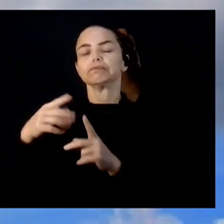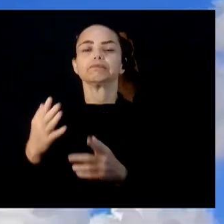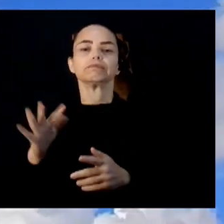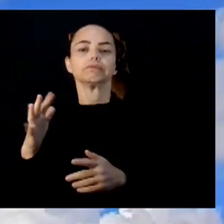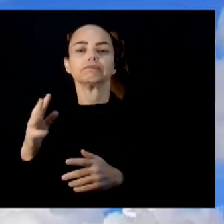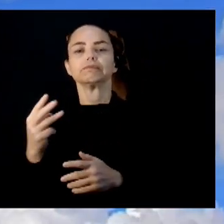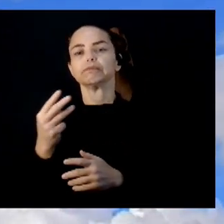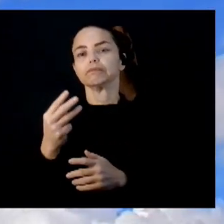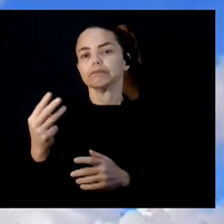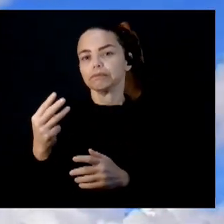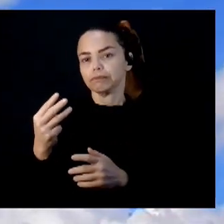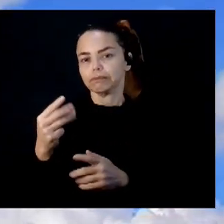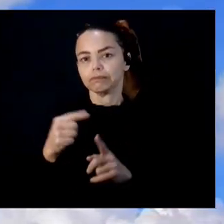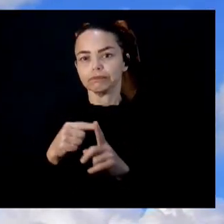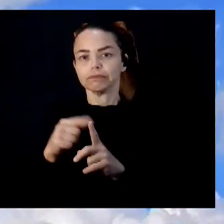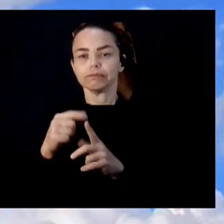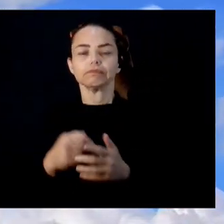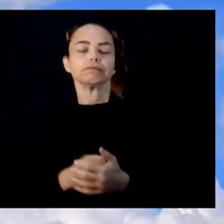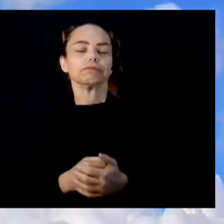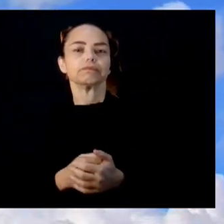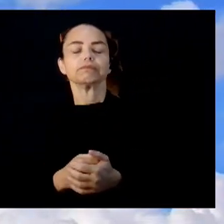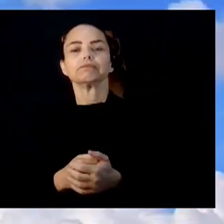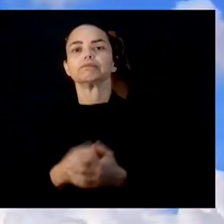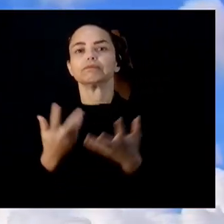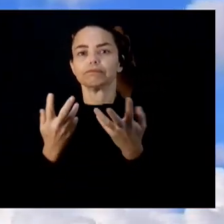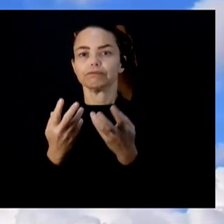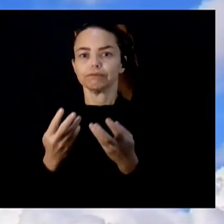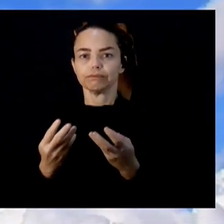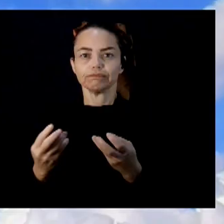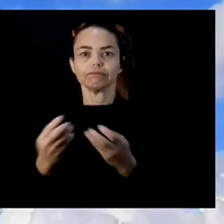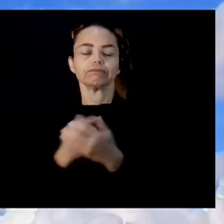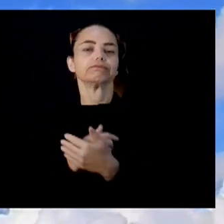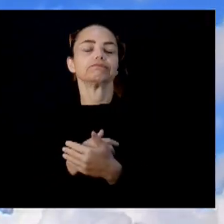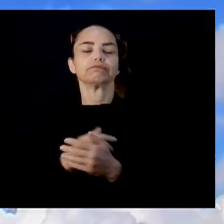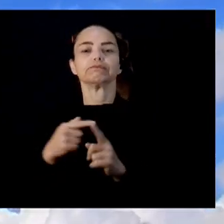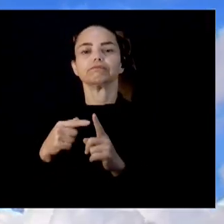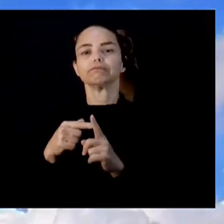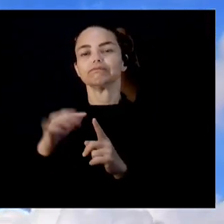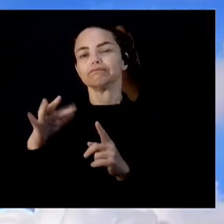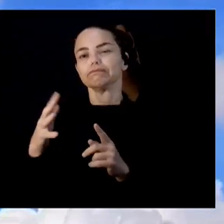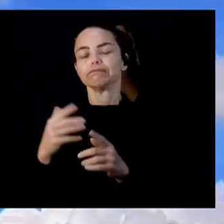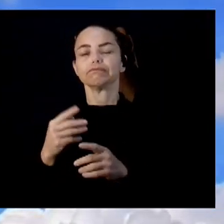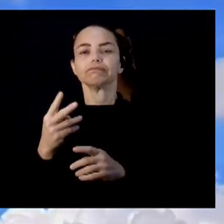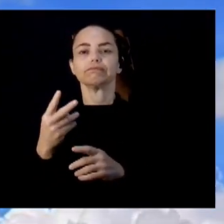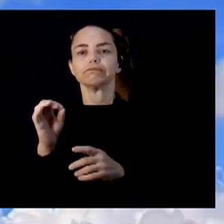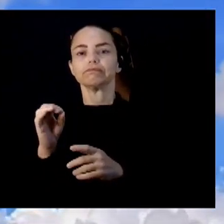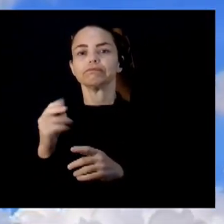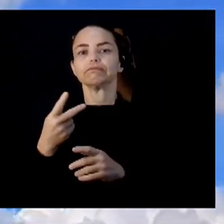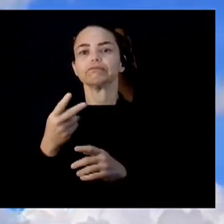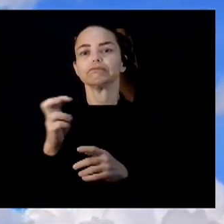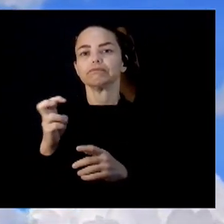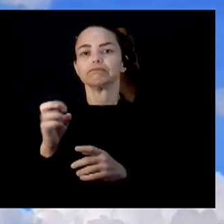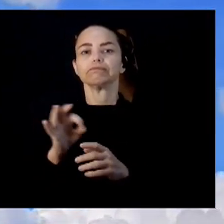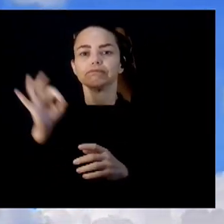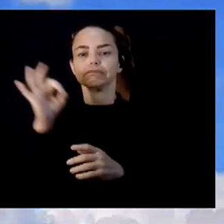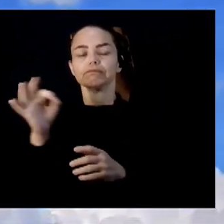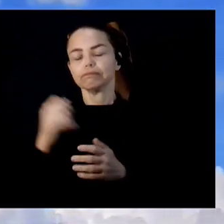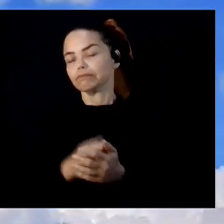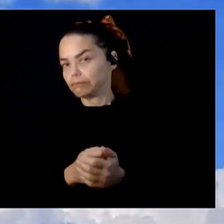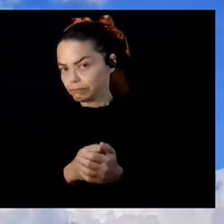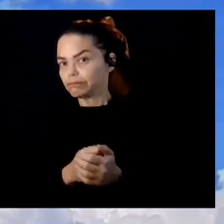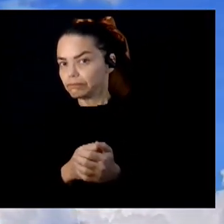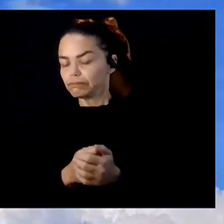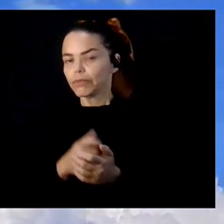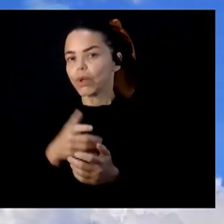aos 33. E a umidade relativa do ar mínima vai ficar entre 20% e 25%. Por isso, gente,